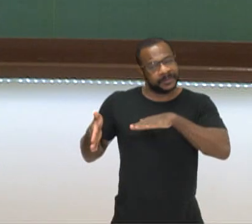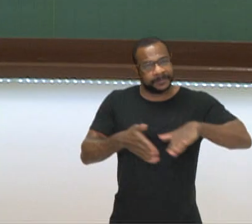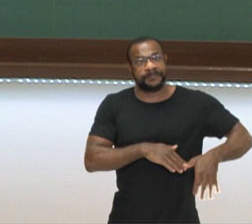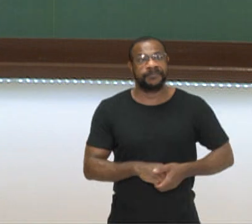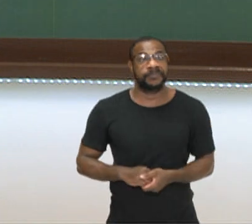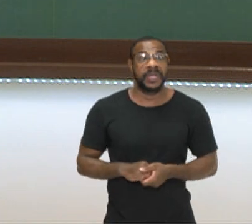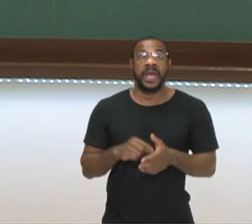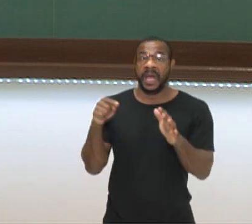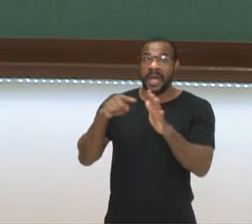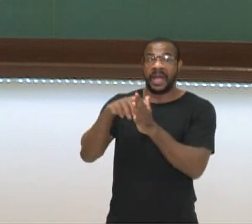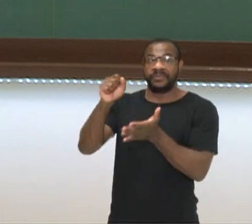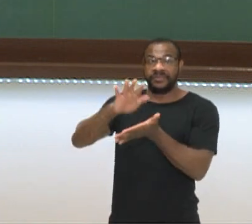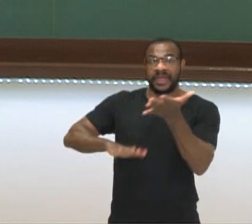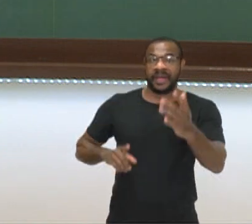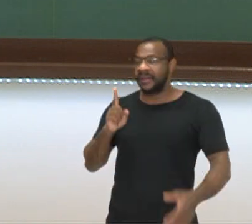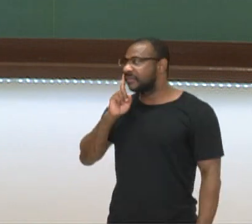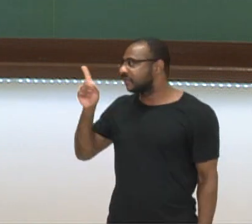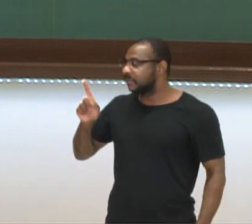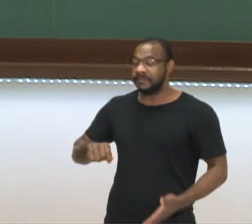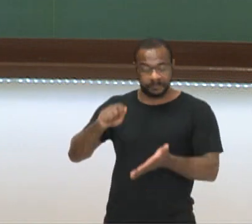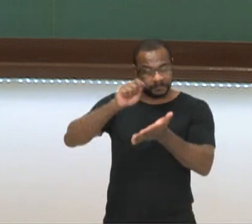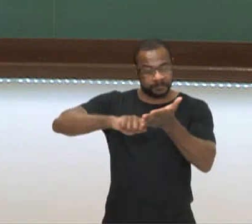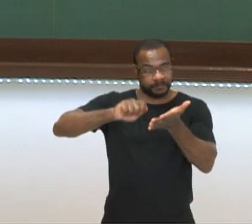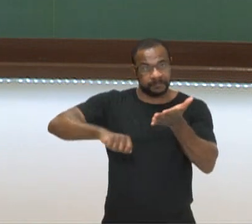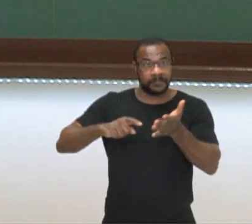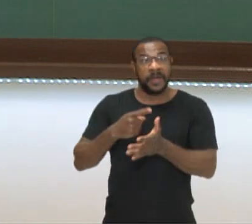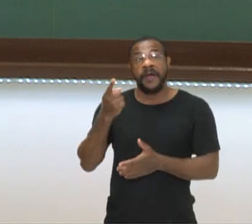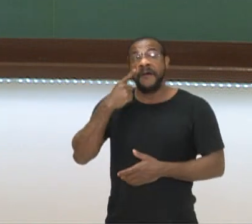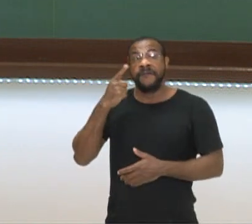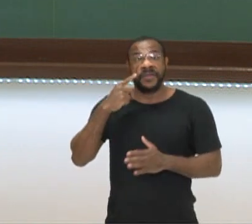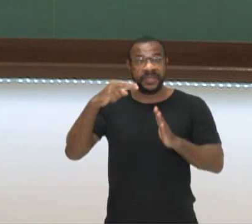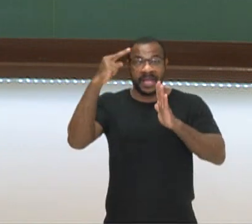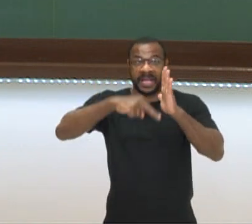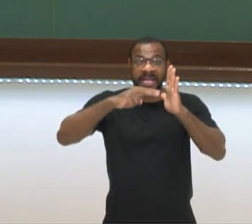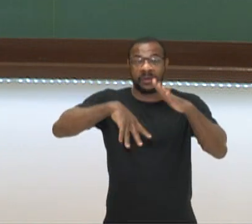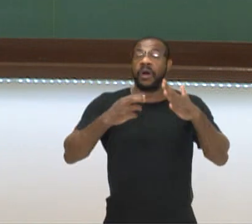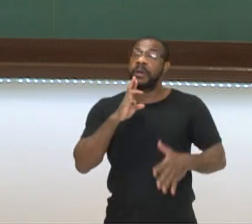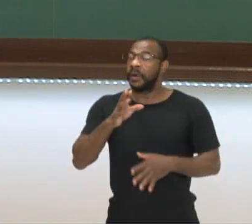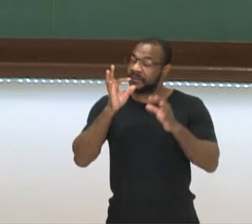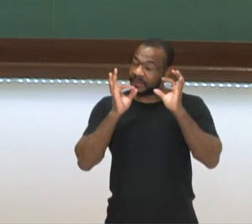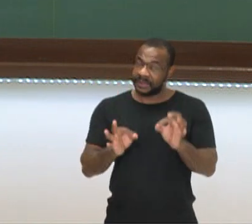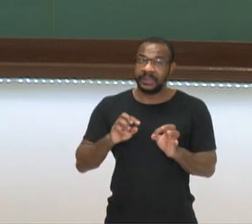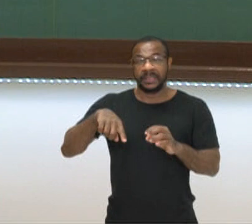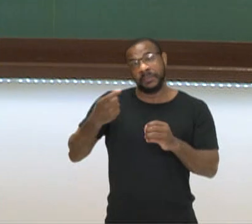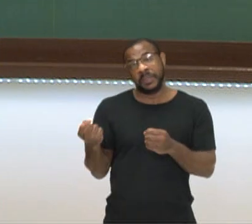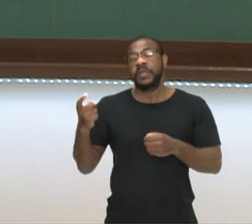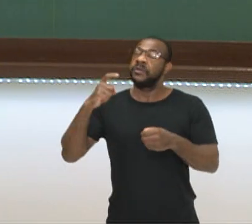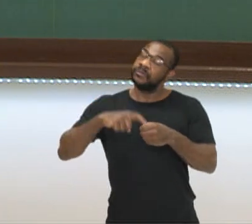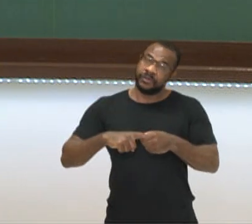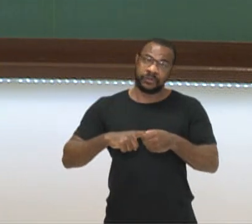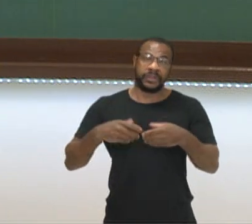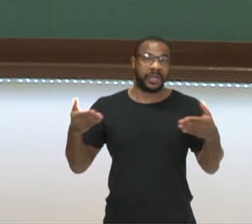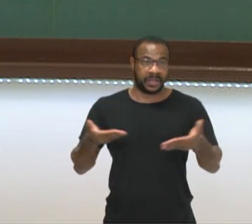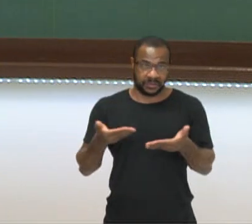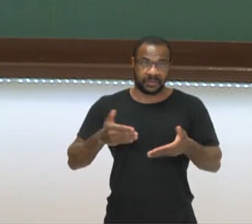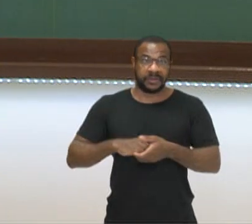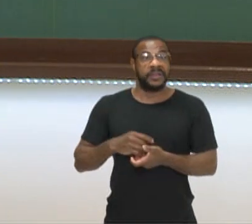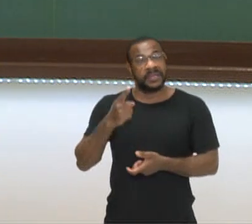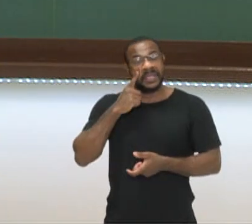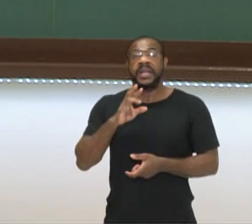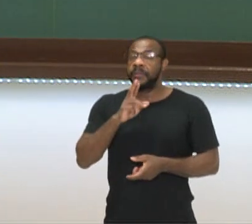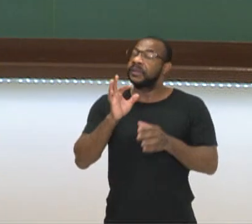uma pergunta, né, discursiva. Vejam bem qual é a resposta correta e a gente já volta para ver se